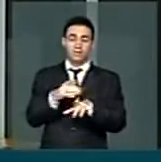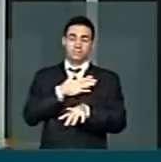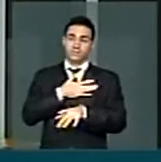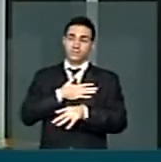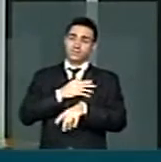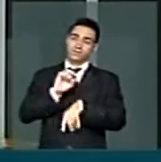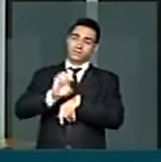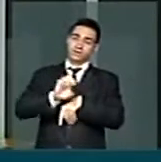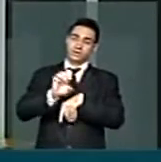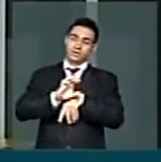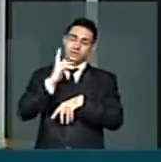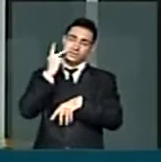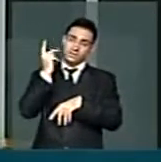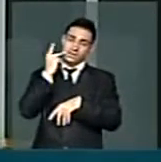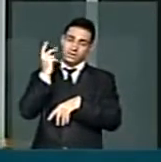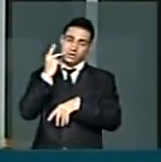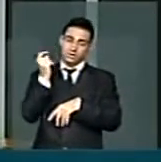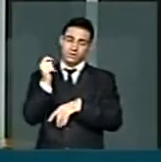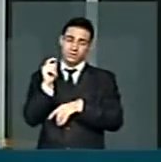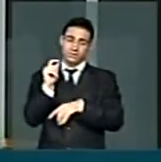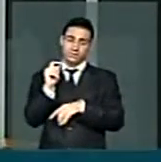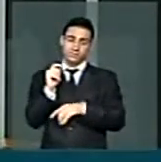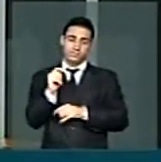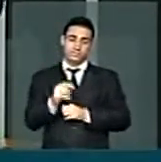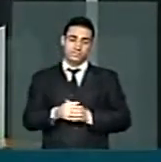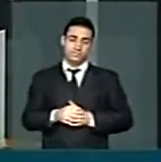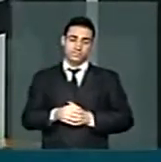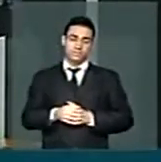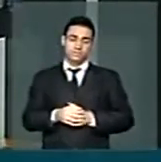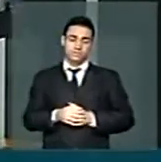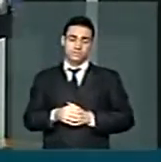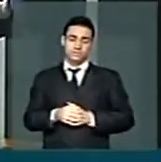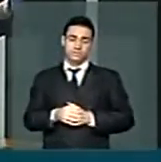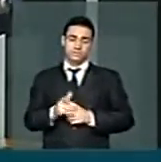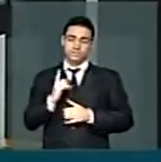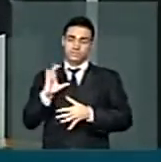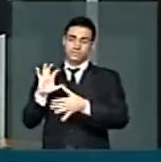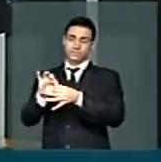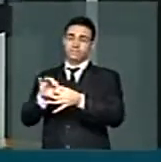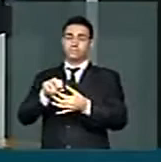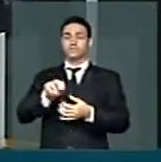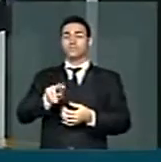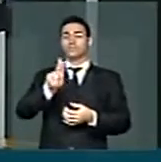senhora Presidente, cedia a Unilab,